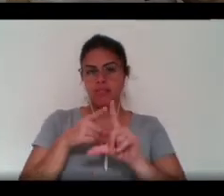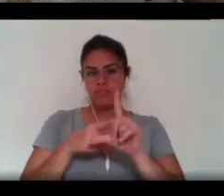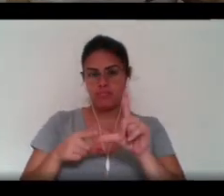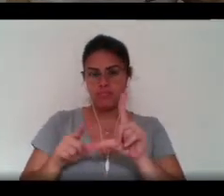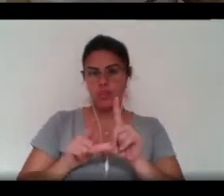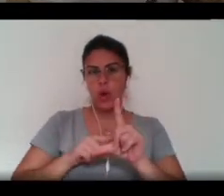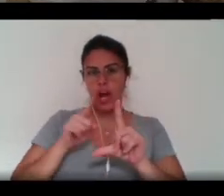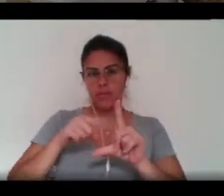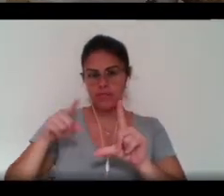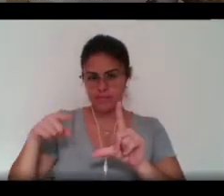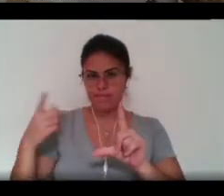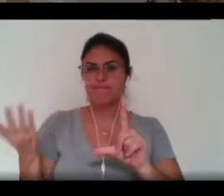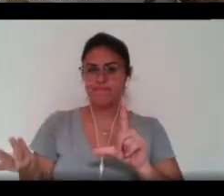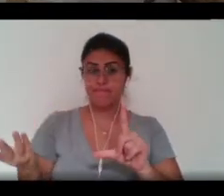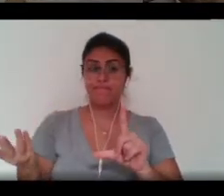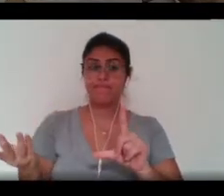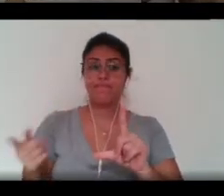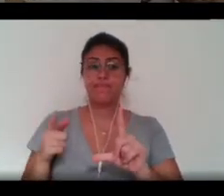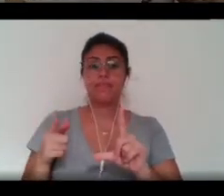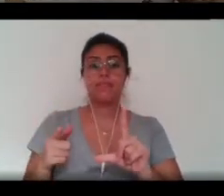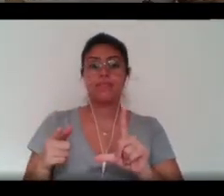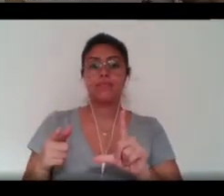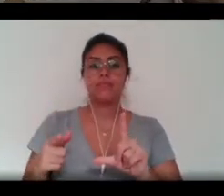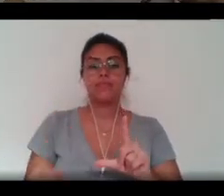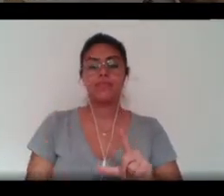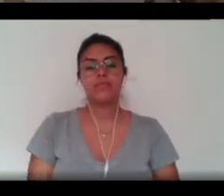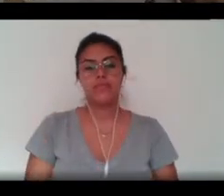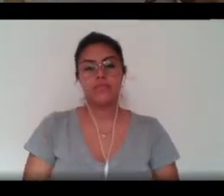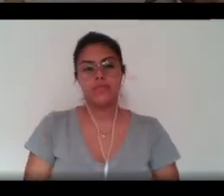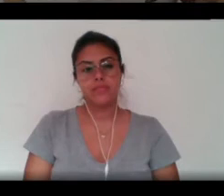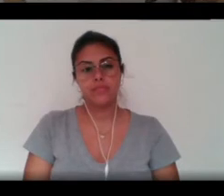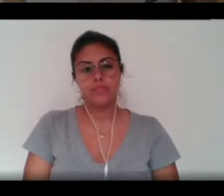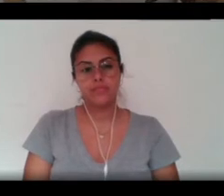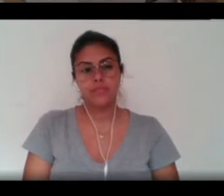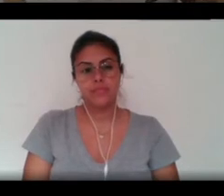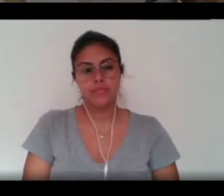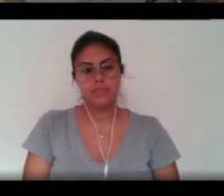esses caras aqui. Então, a posição